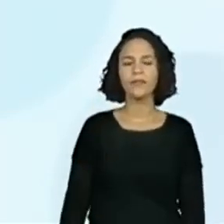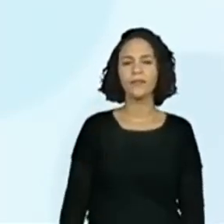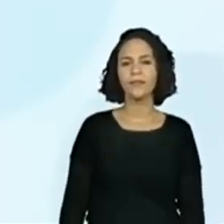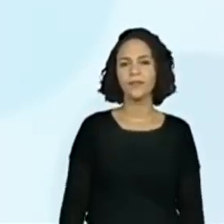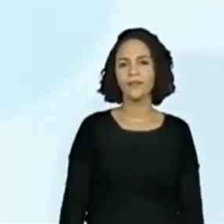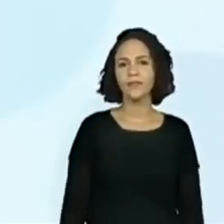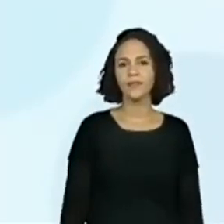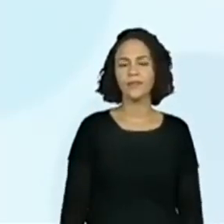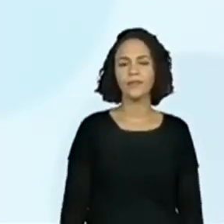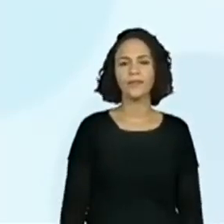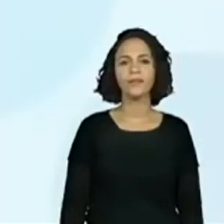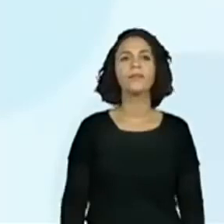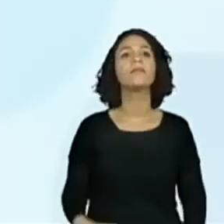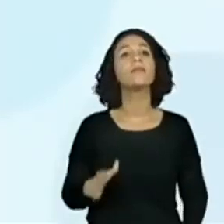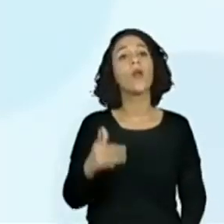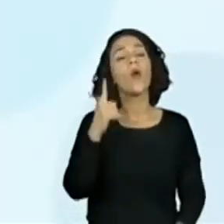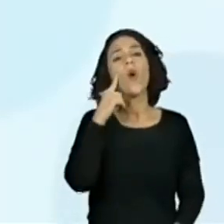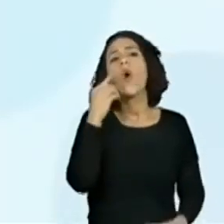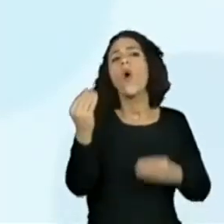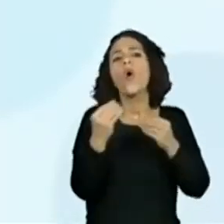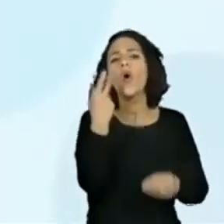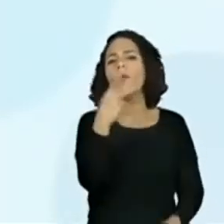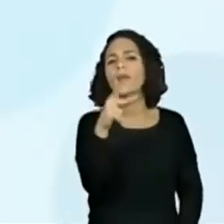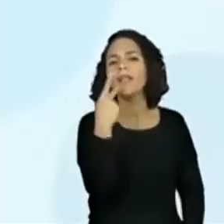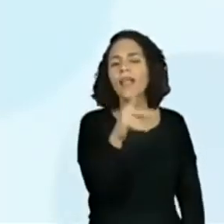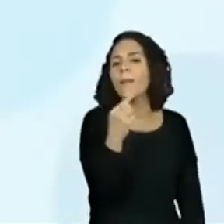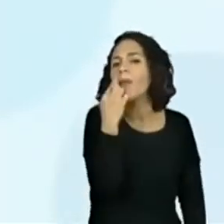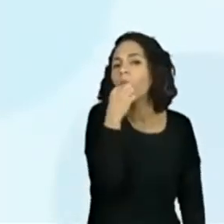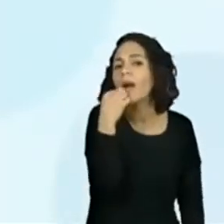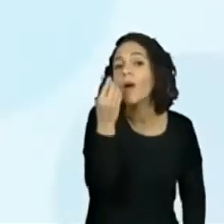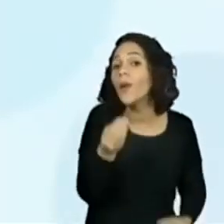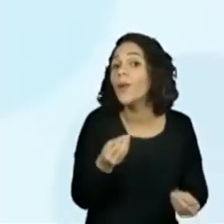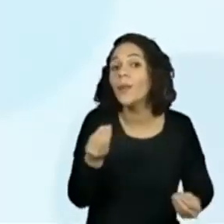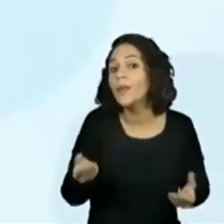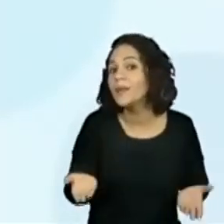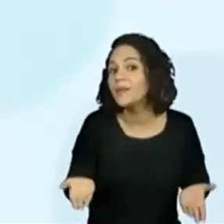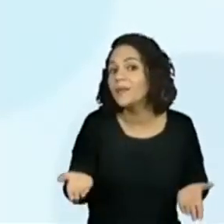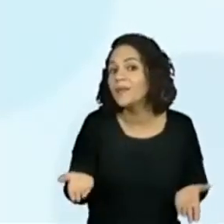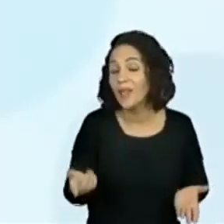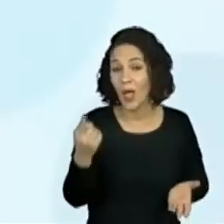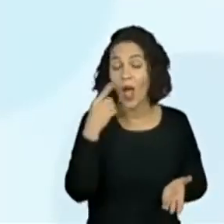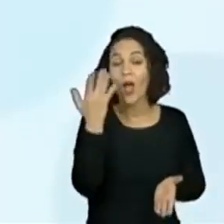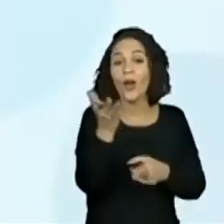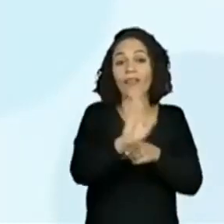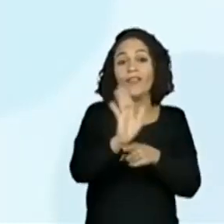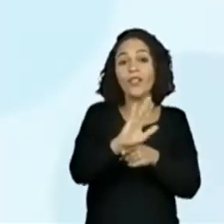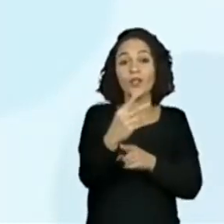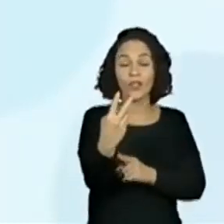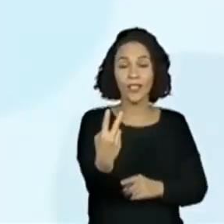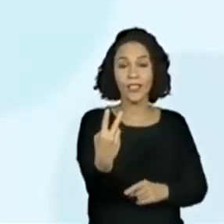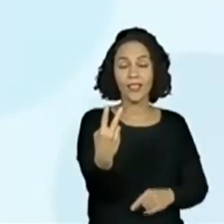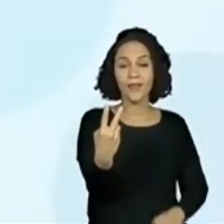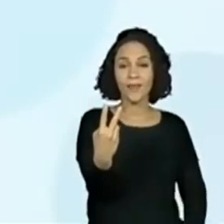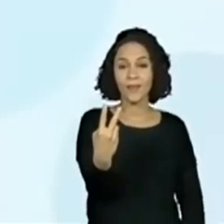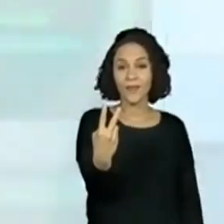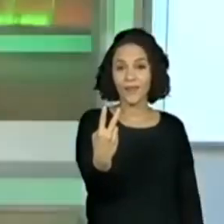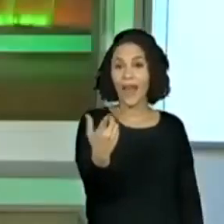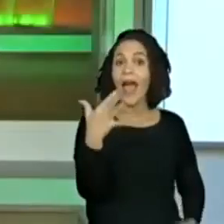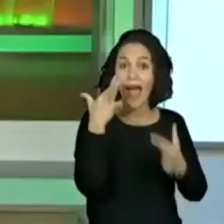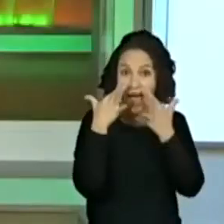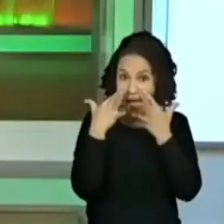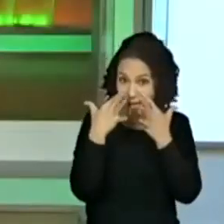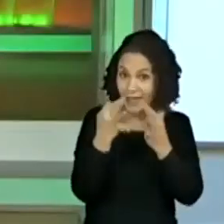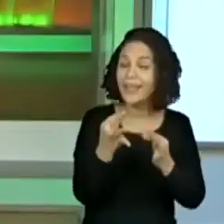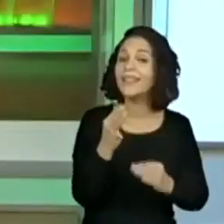em como é o aparelho bucal desse inseto. Eu vou pedir então o nosso VT número 2. Nós vamos assistir com